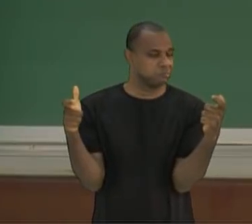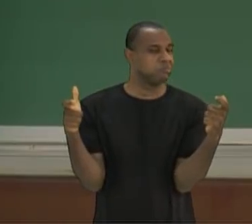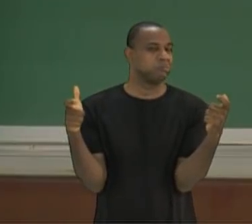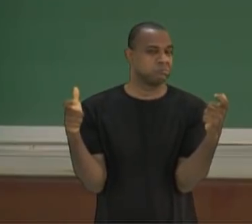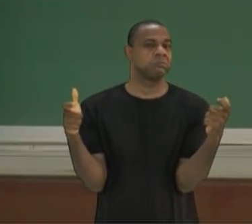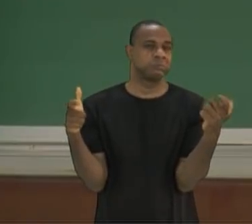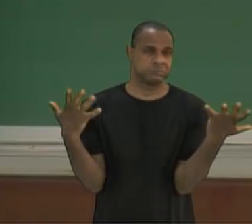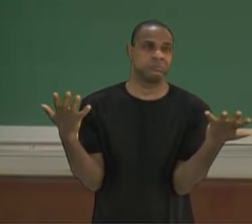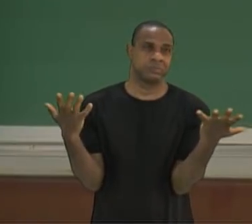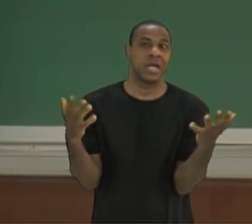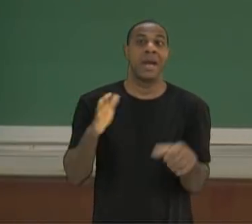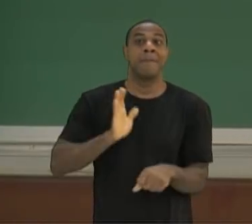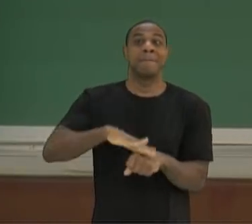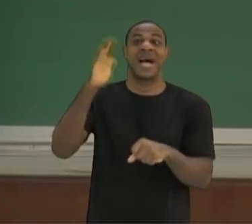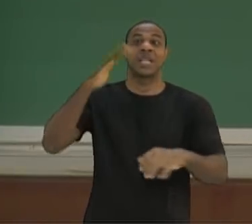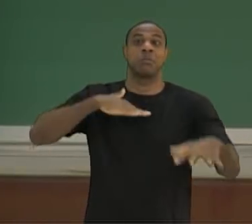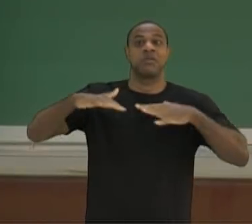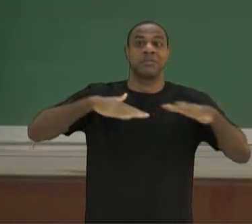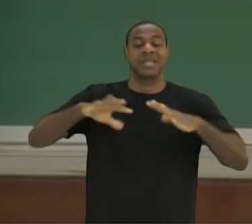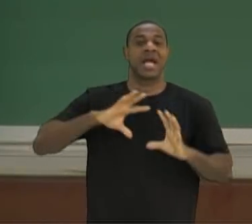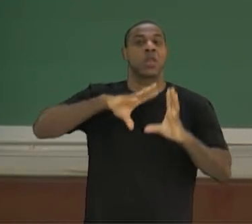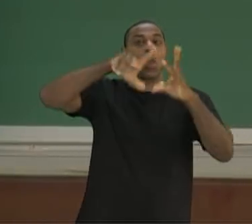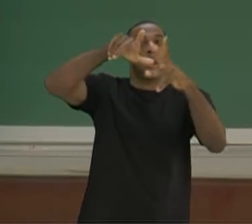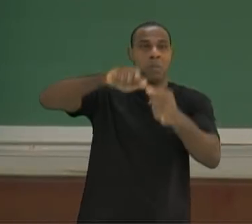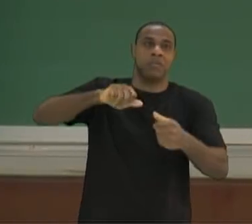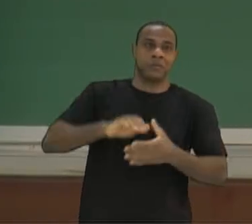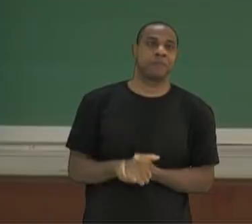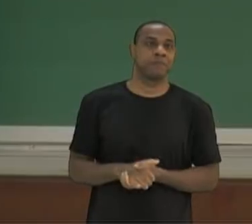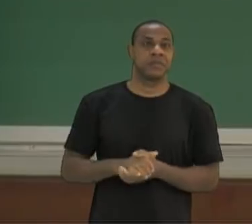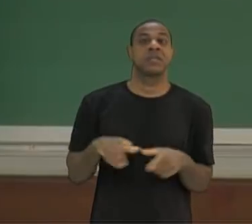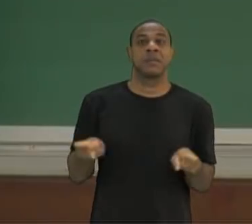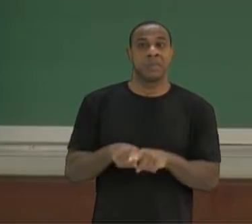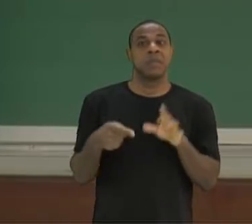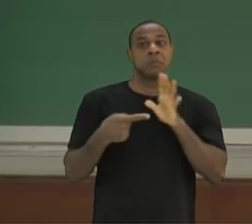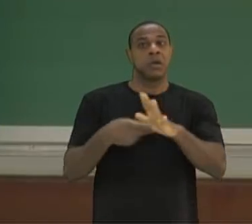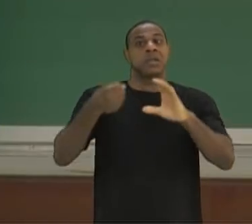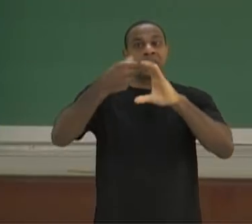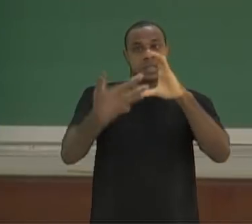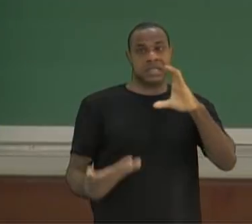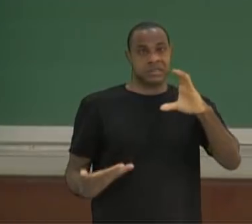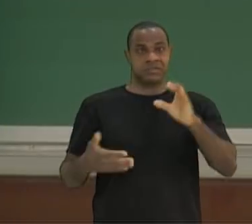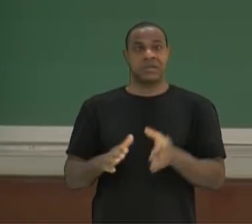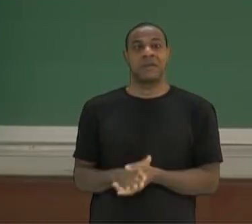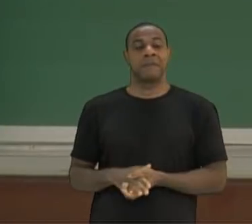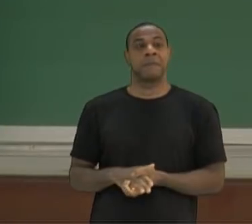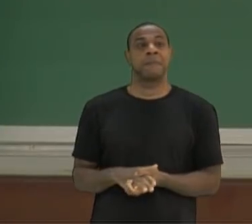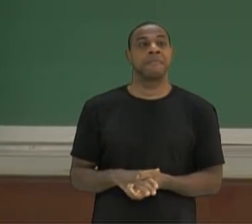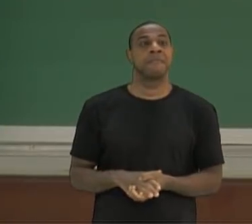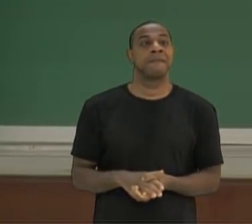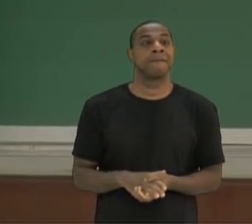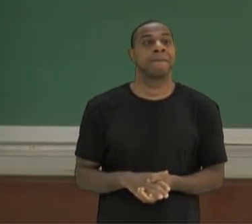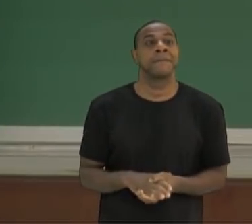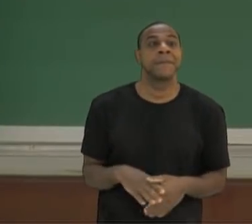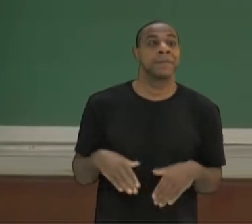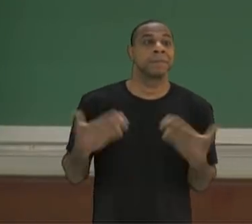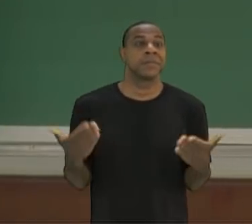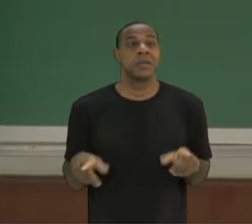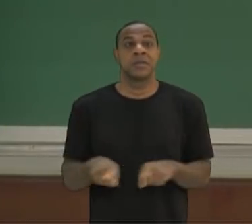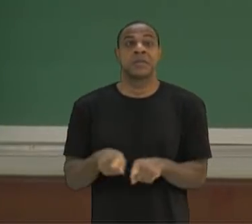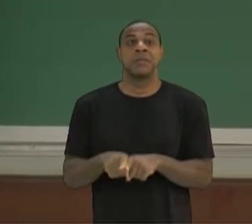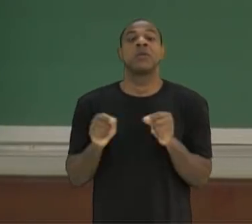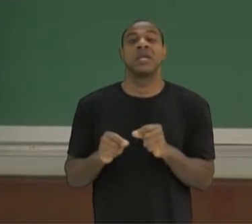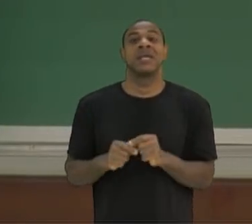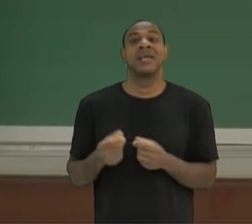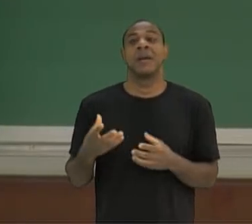as mais movimentadas do mundo por essas características também, né? E a sede de muitas empresas,